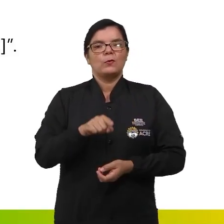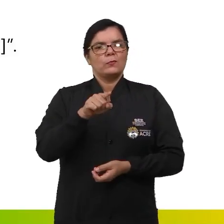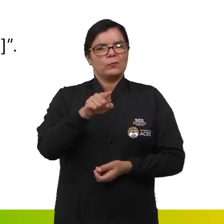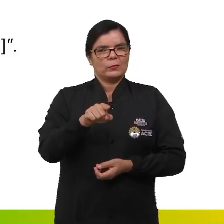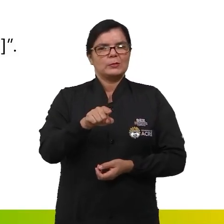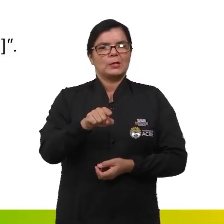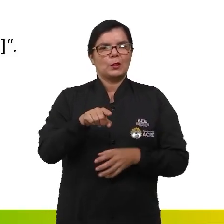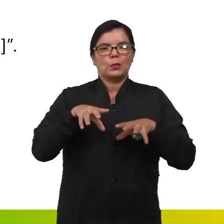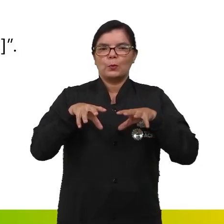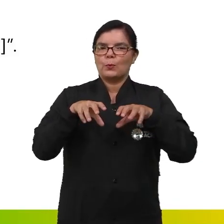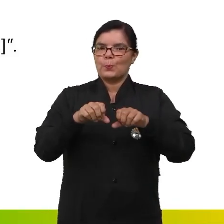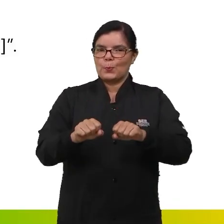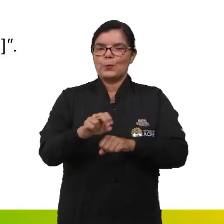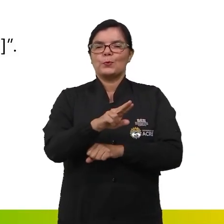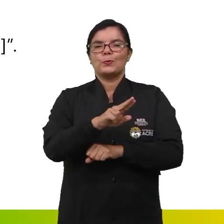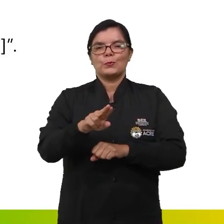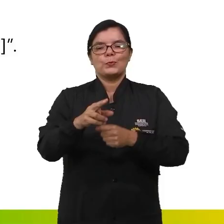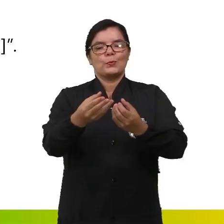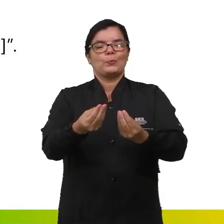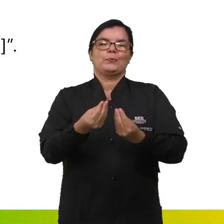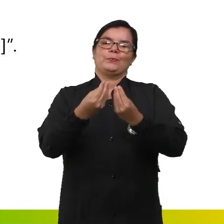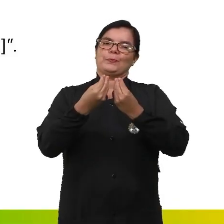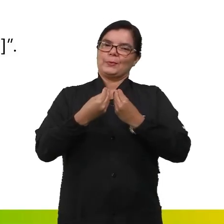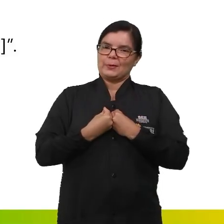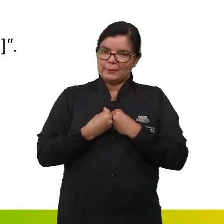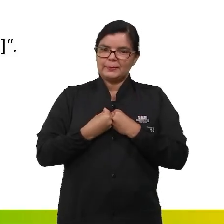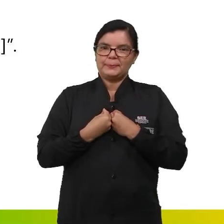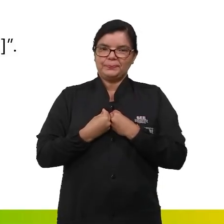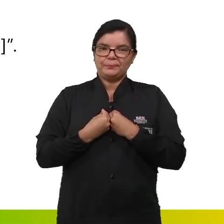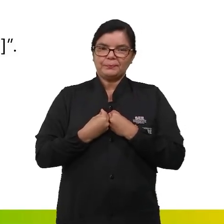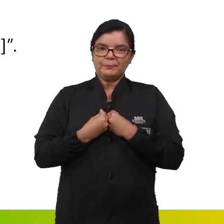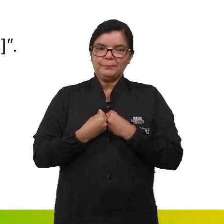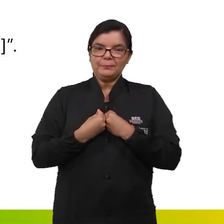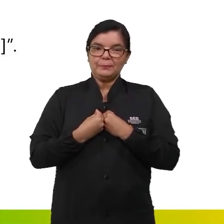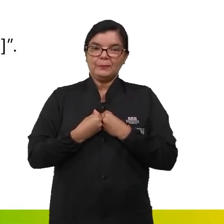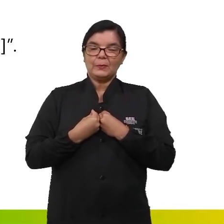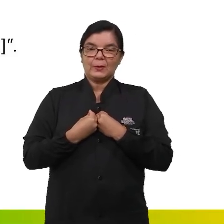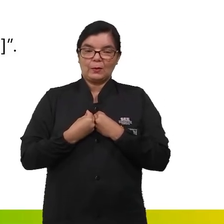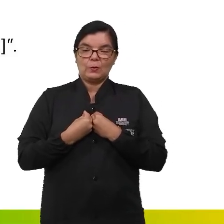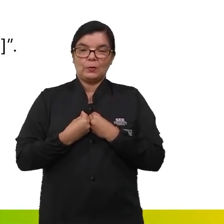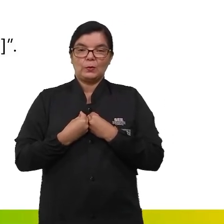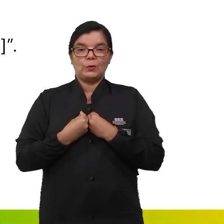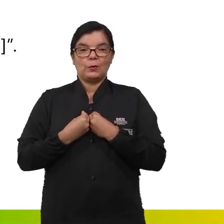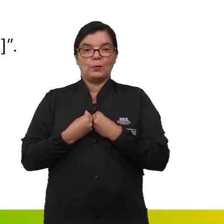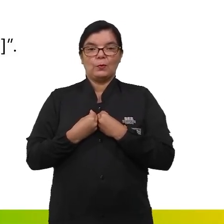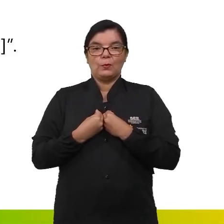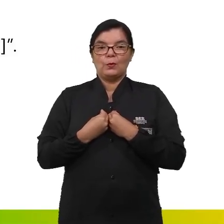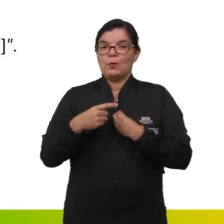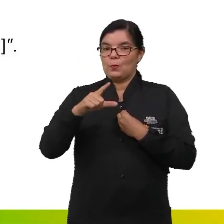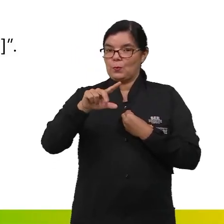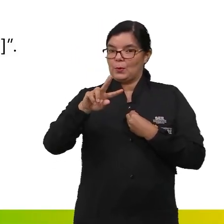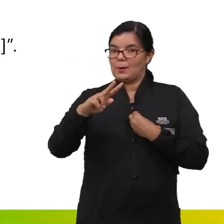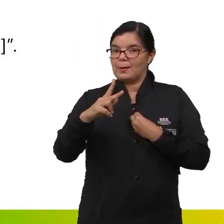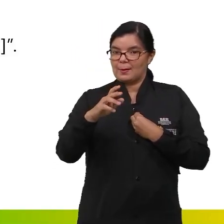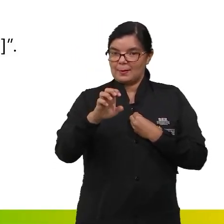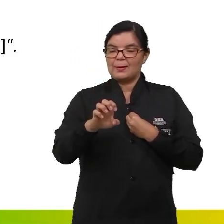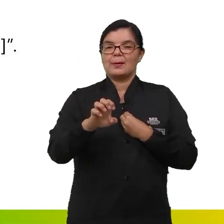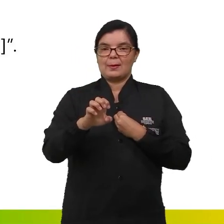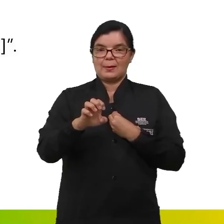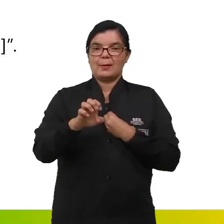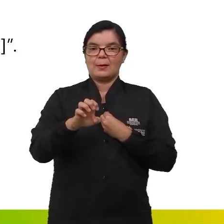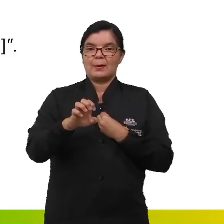assim: você toma posse do nome que lhe foi dado. Então, o pronome aqui, ó, o